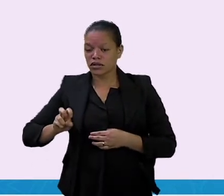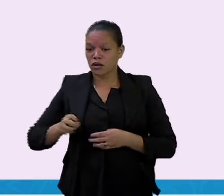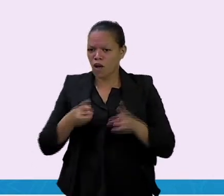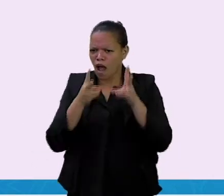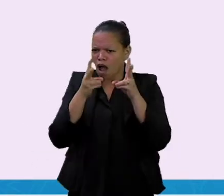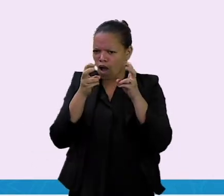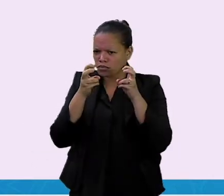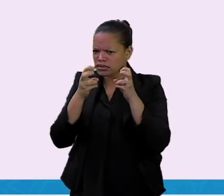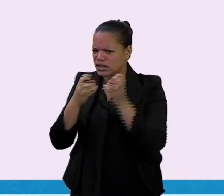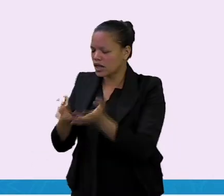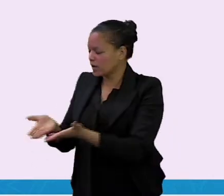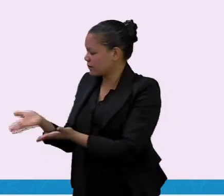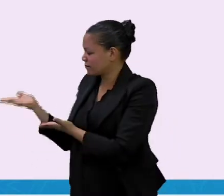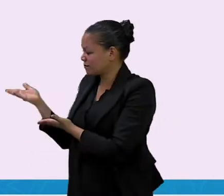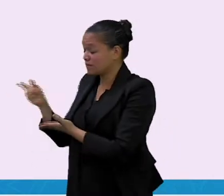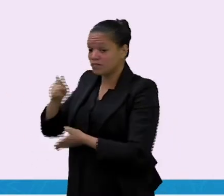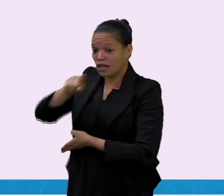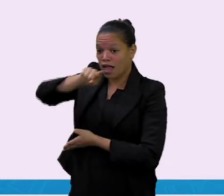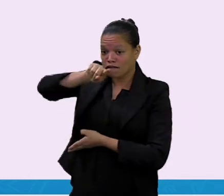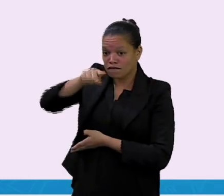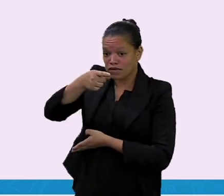colocar novamente aqui, ó,